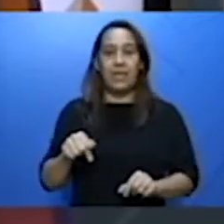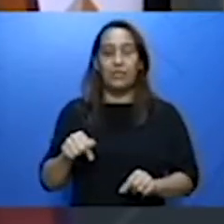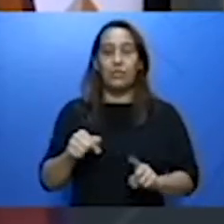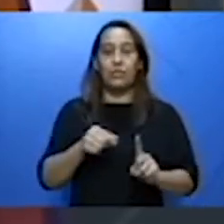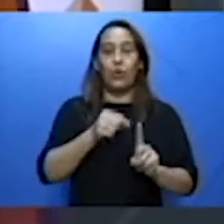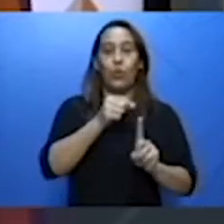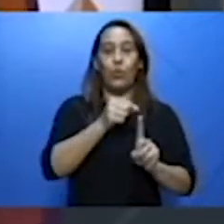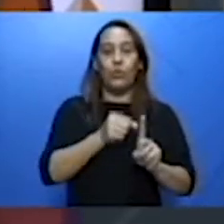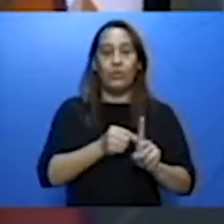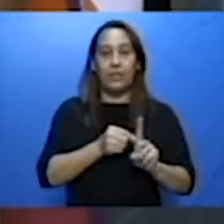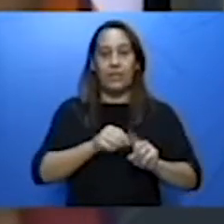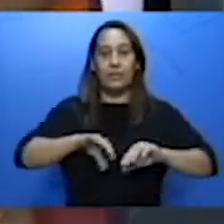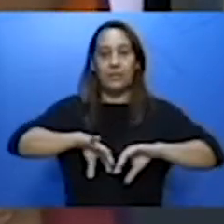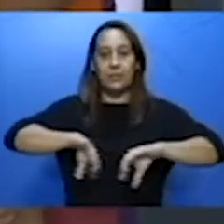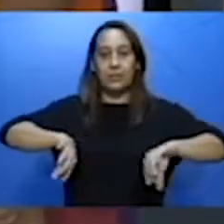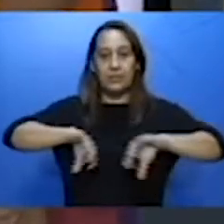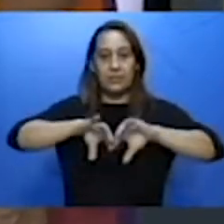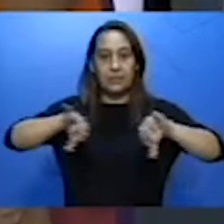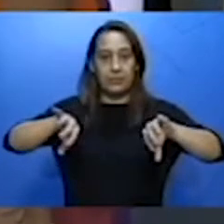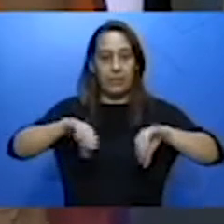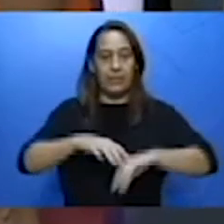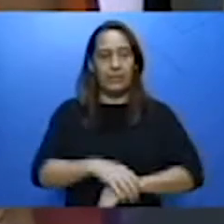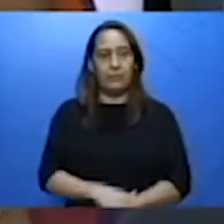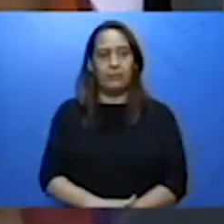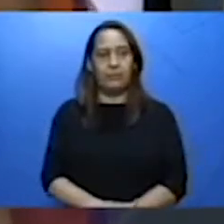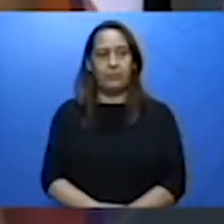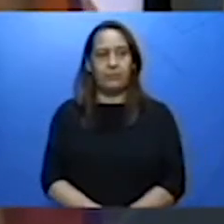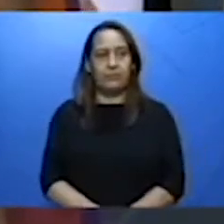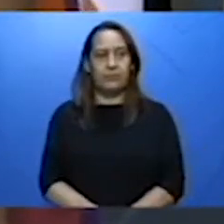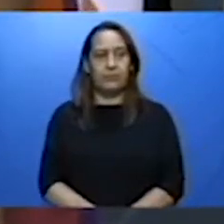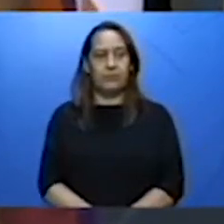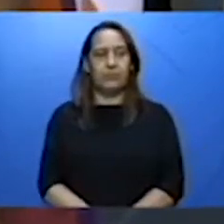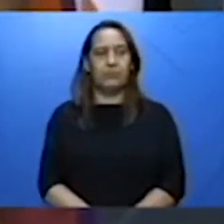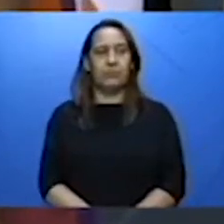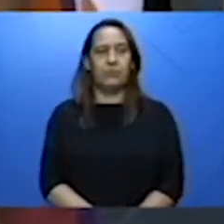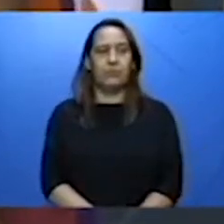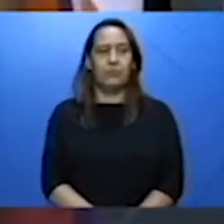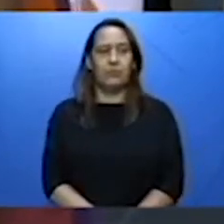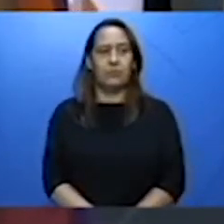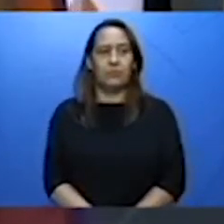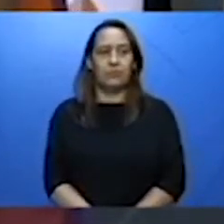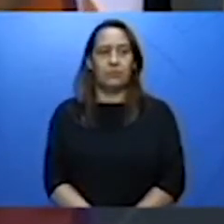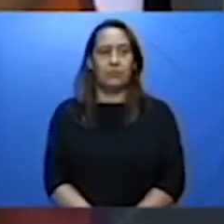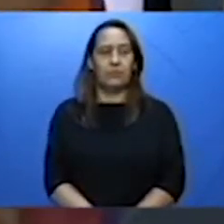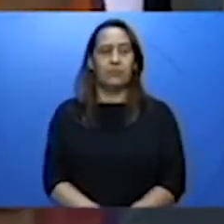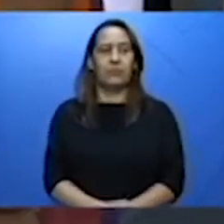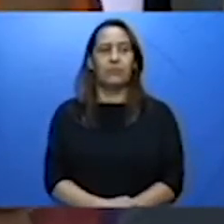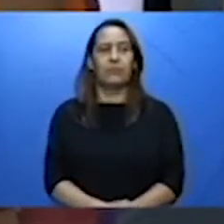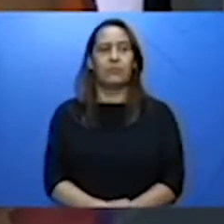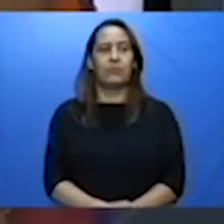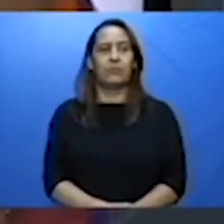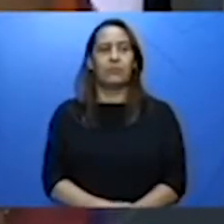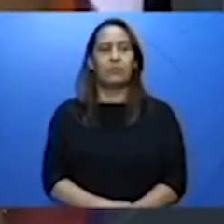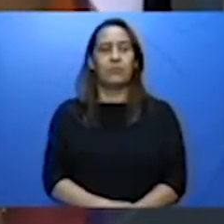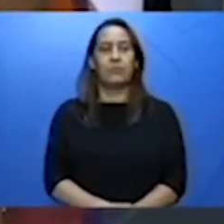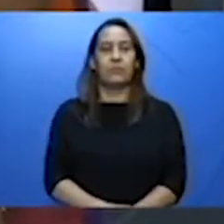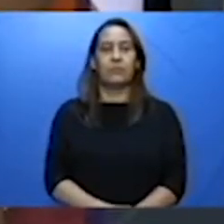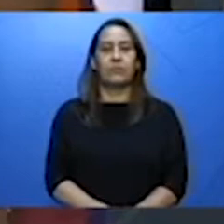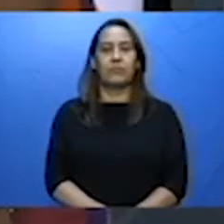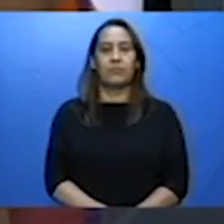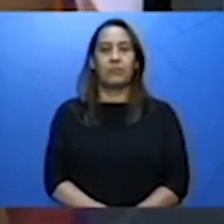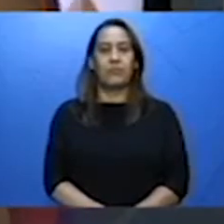fiz aqui, ó. Aqui tá o meu 67 decomposto. O que mais que eu tenho que